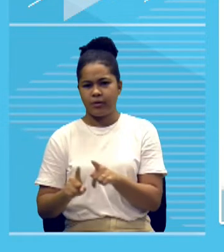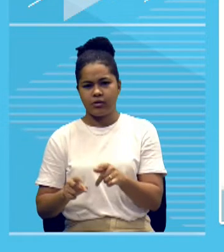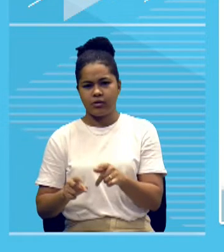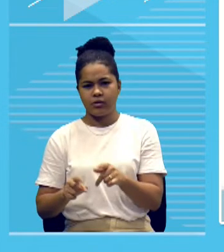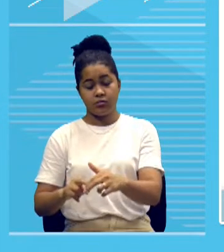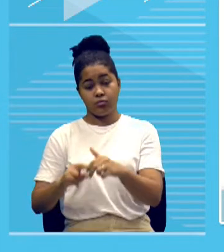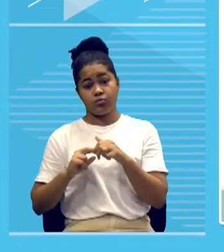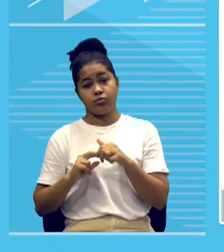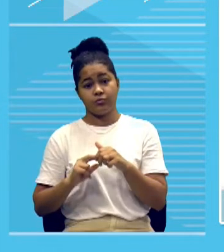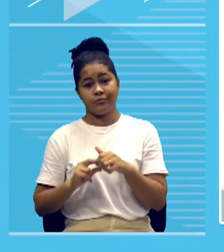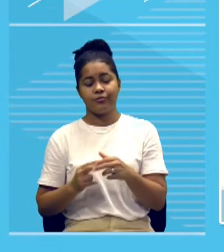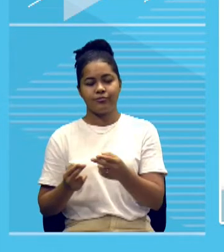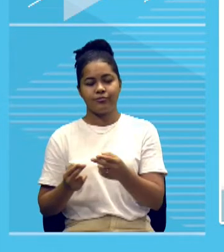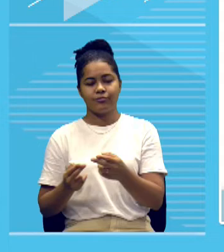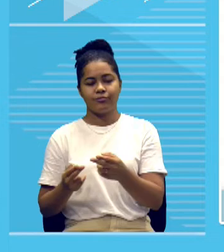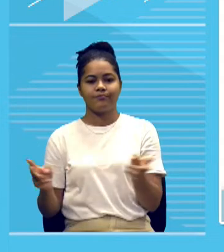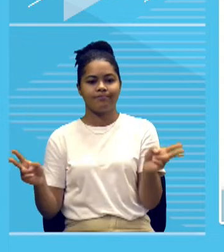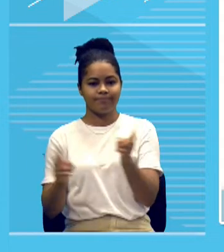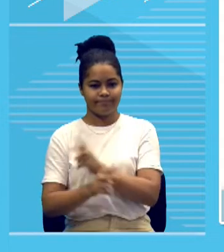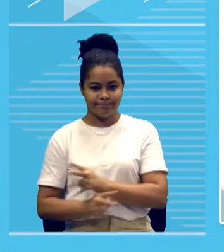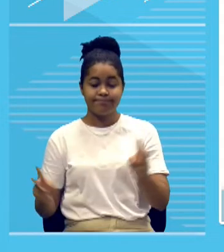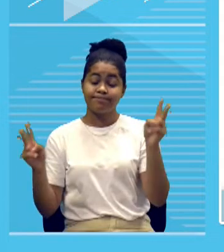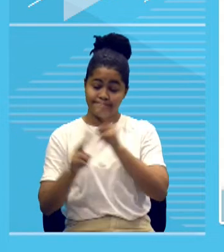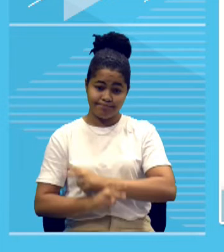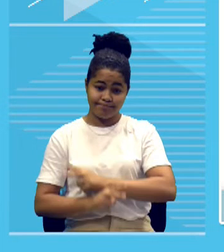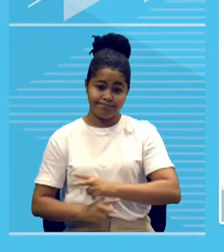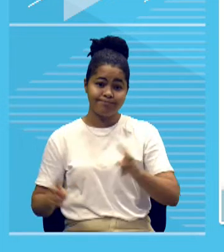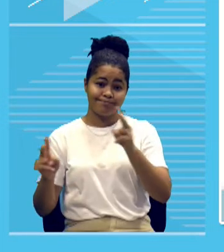é o que é o vento sacou